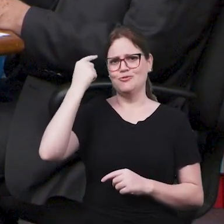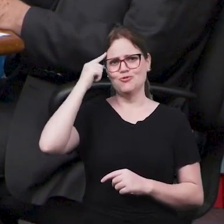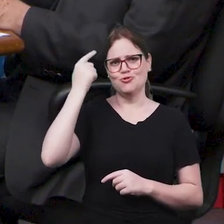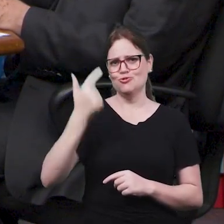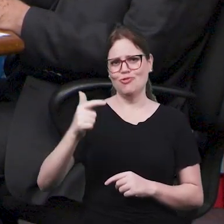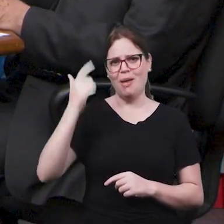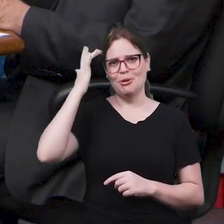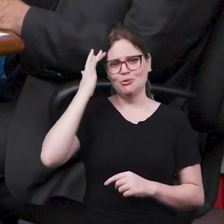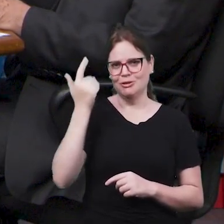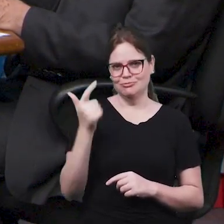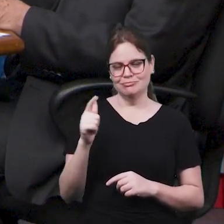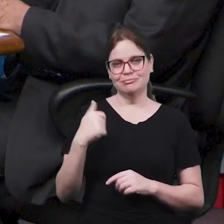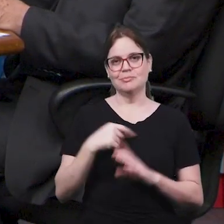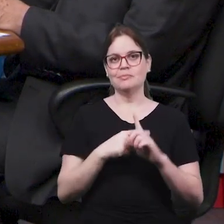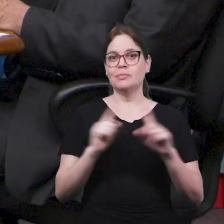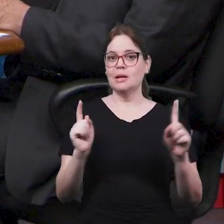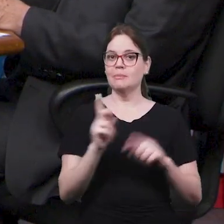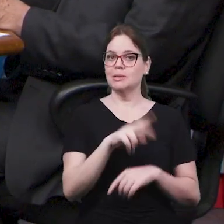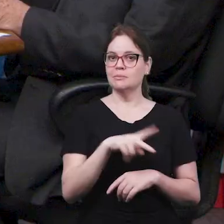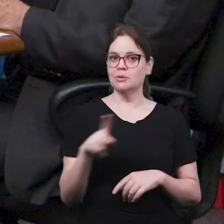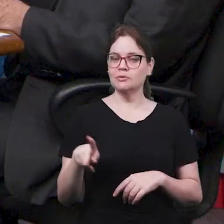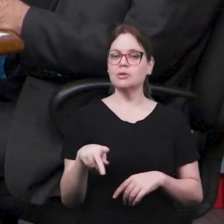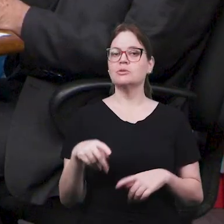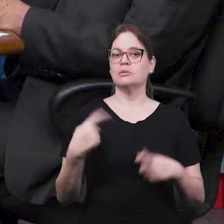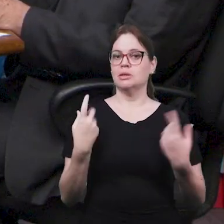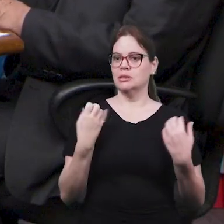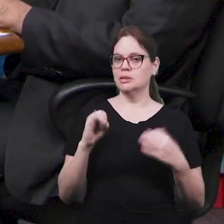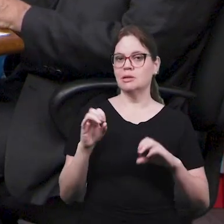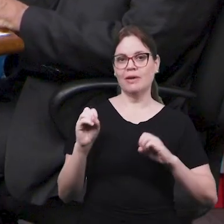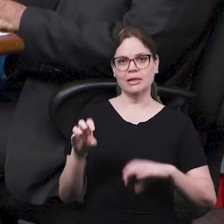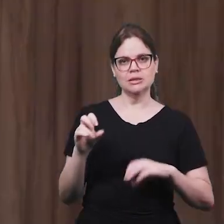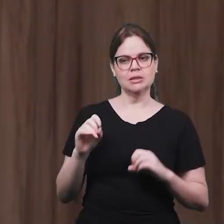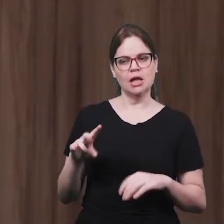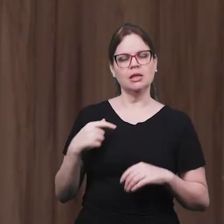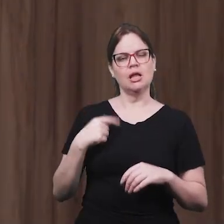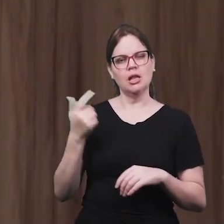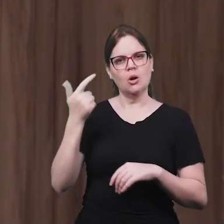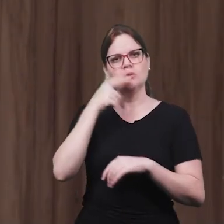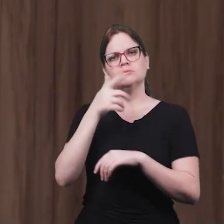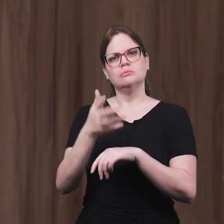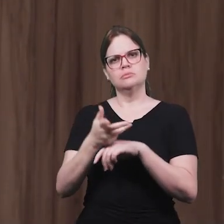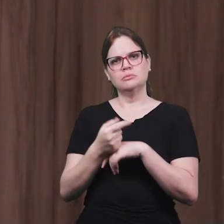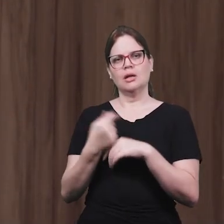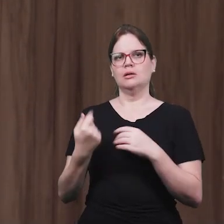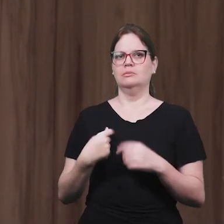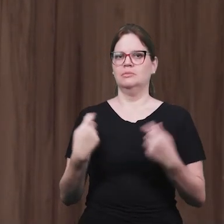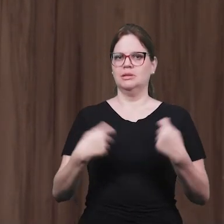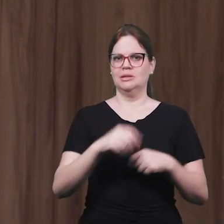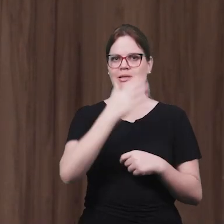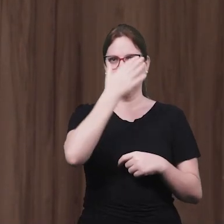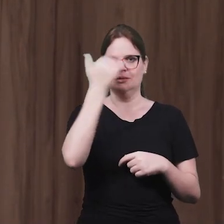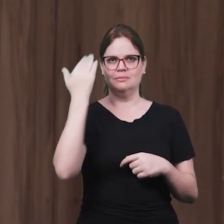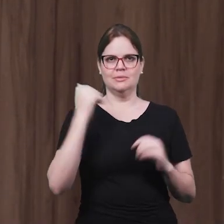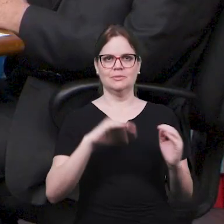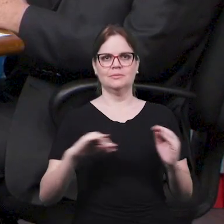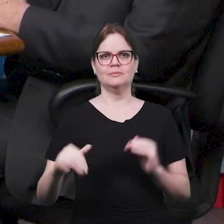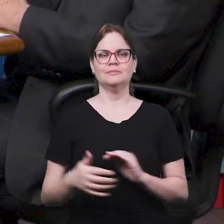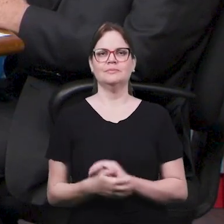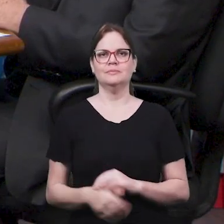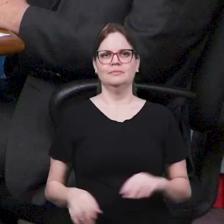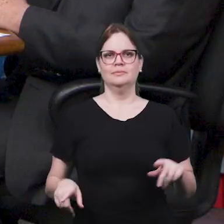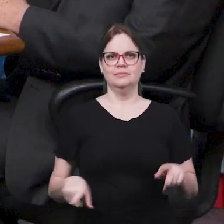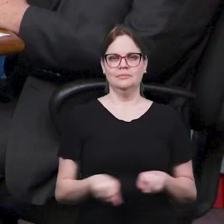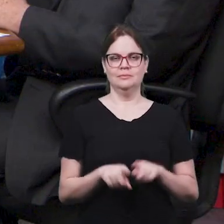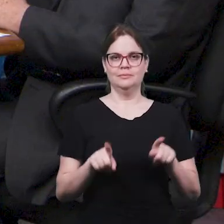discernimento, a ética, a professora cativa, né? Para poder ensinar. Esse trabalho é muito sábio. É verdade. E